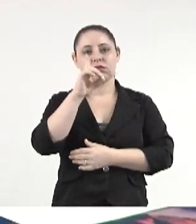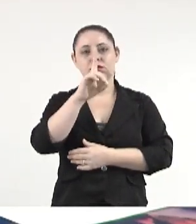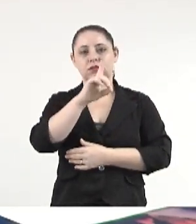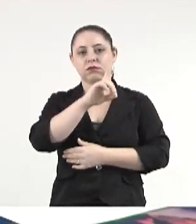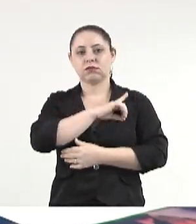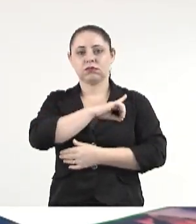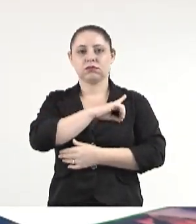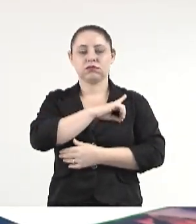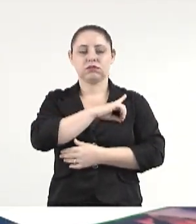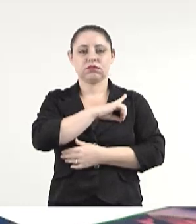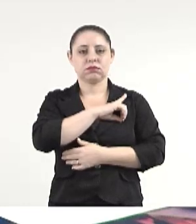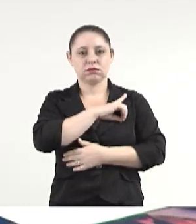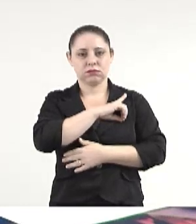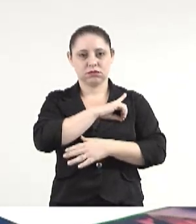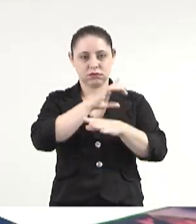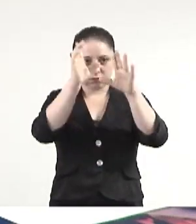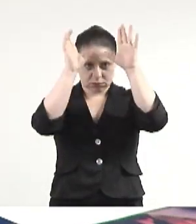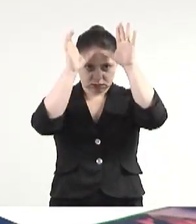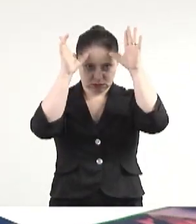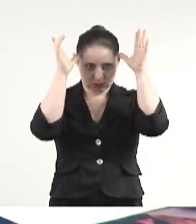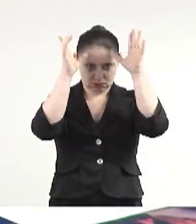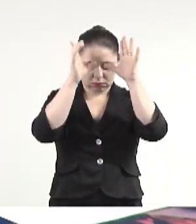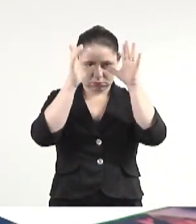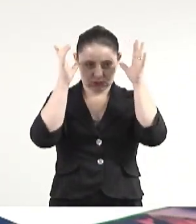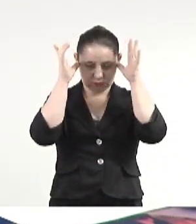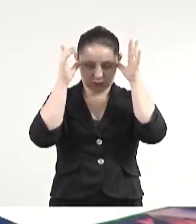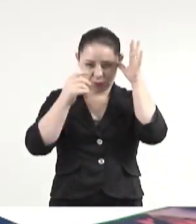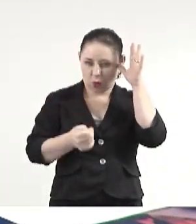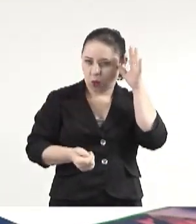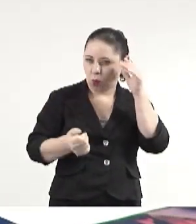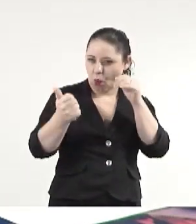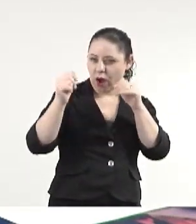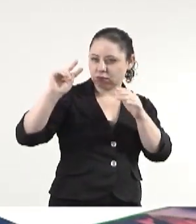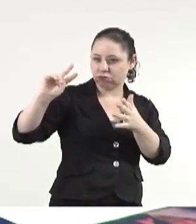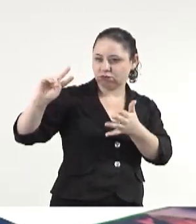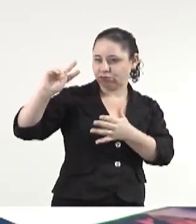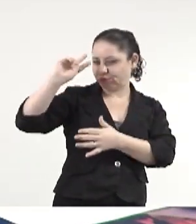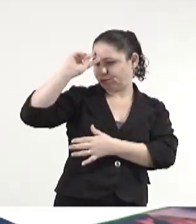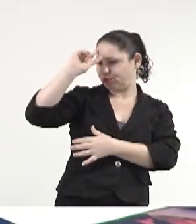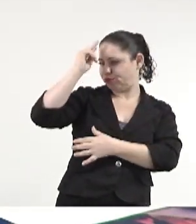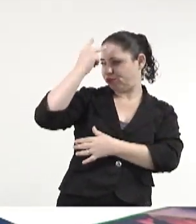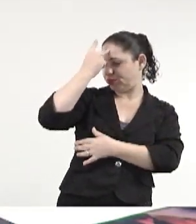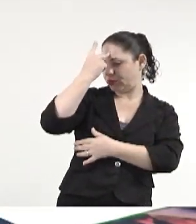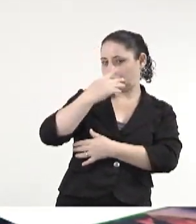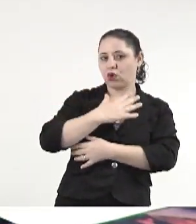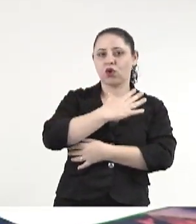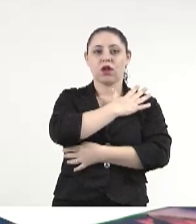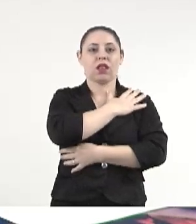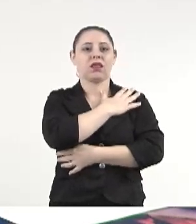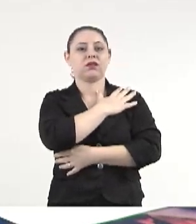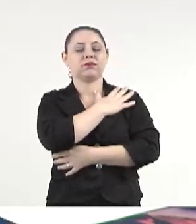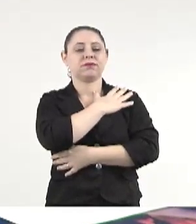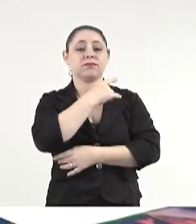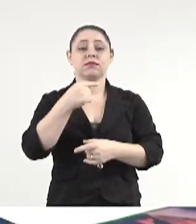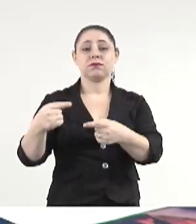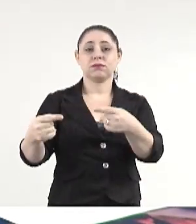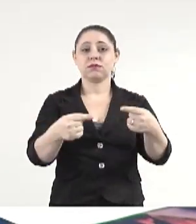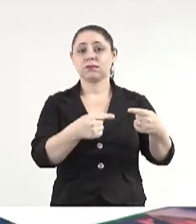delegado Caravina. Quase que eu o elevei a coronel. Em